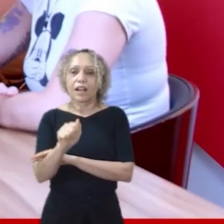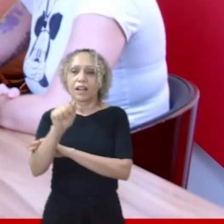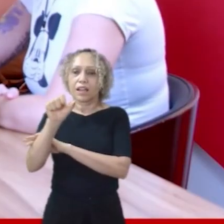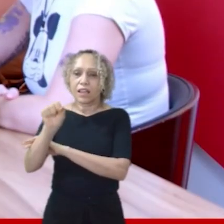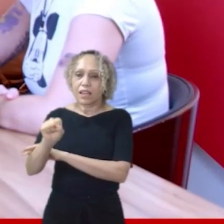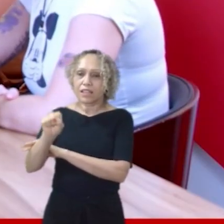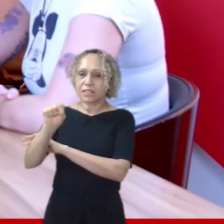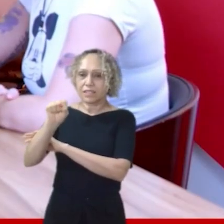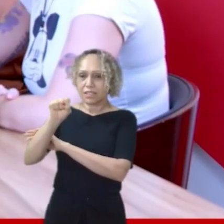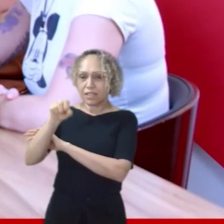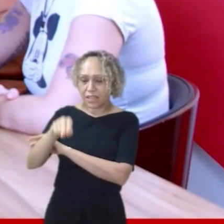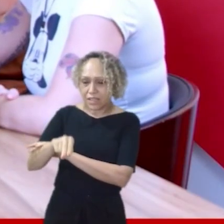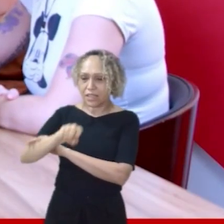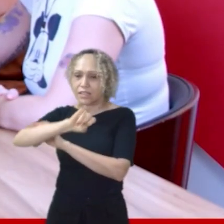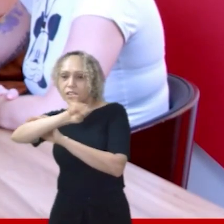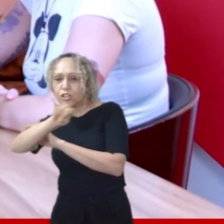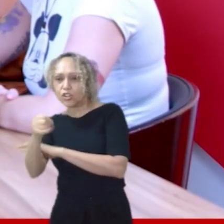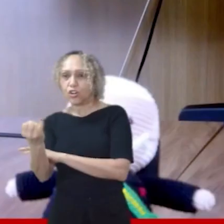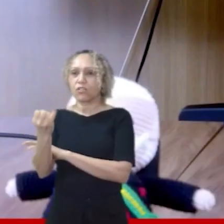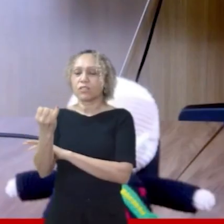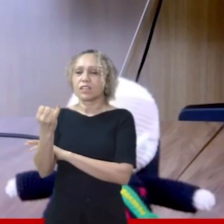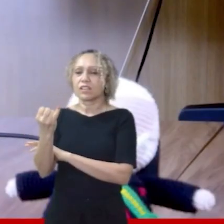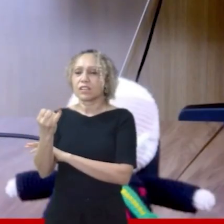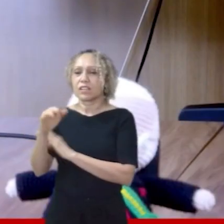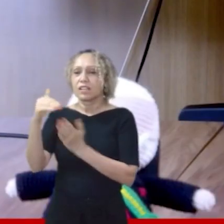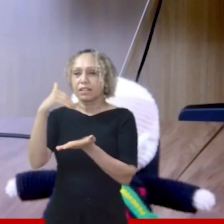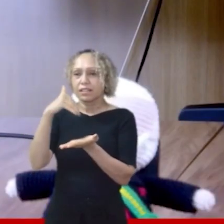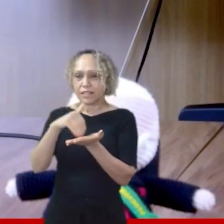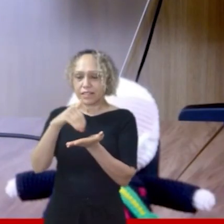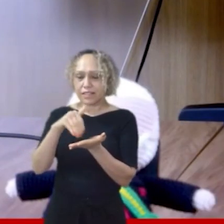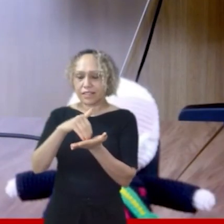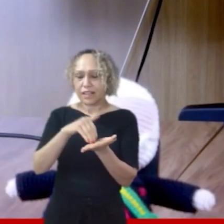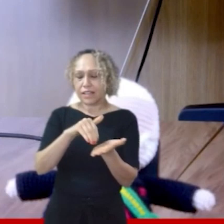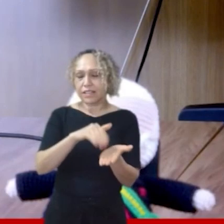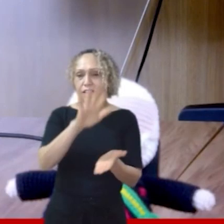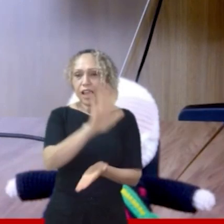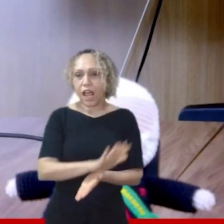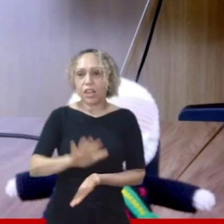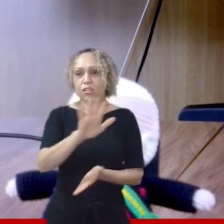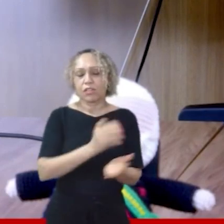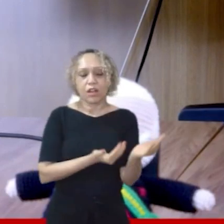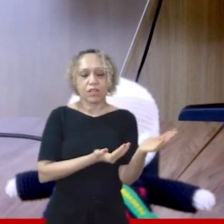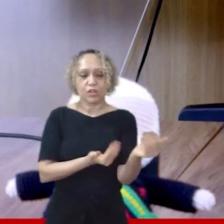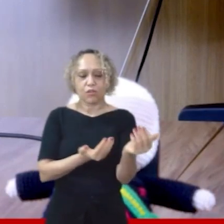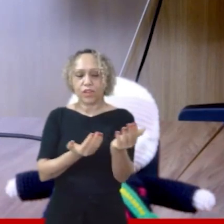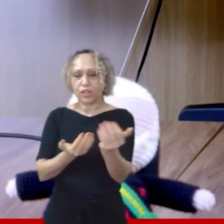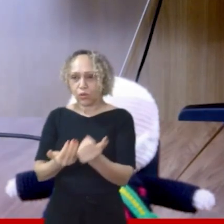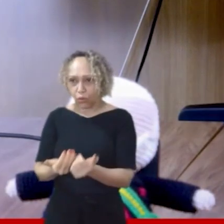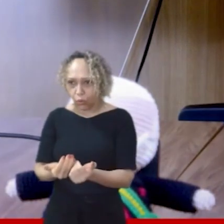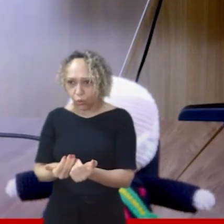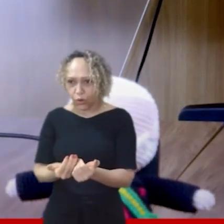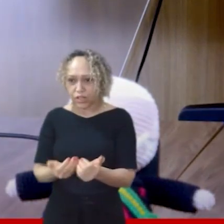A SNJ, né, vamos tirar dessa siglazinha, a Secretaria Nacional de Juventude, que é o órgão do governo federal